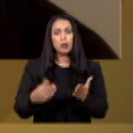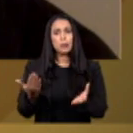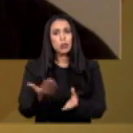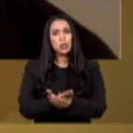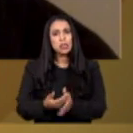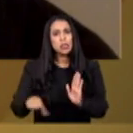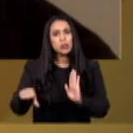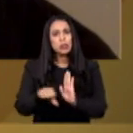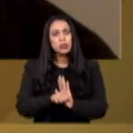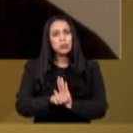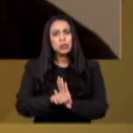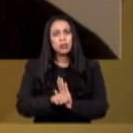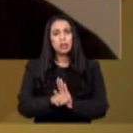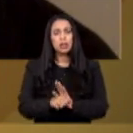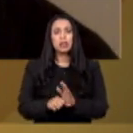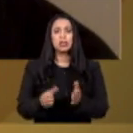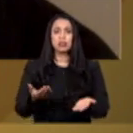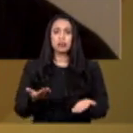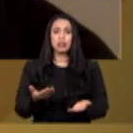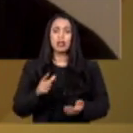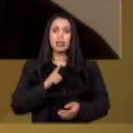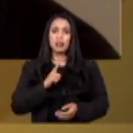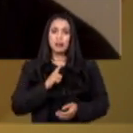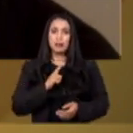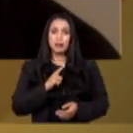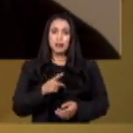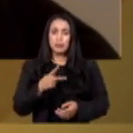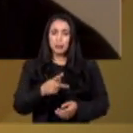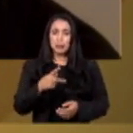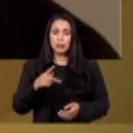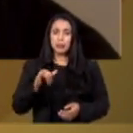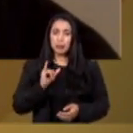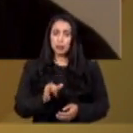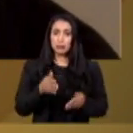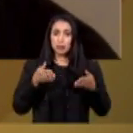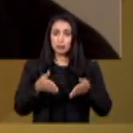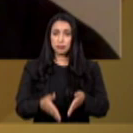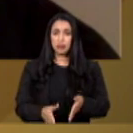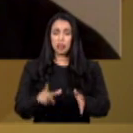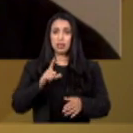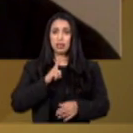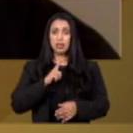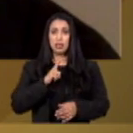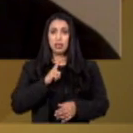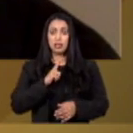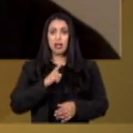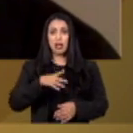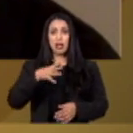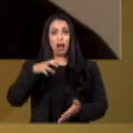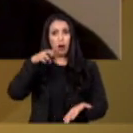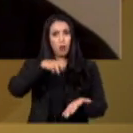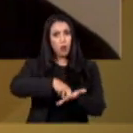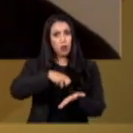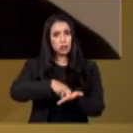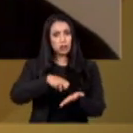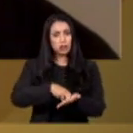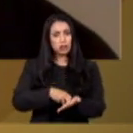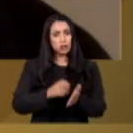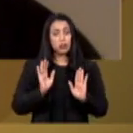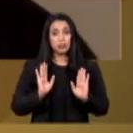tang do contrato firmado pelo consórcio do qual app faz parte do qual sua preferida sentenças condenatórias